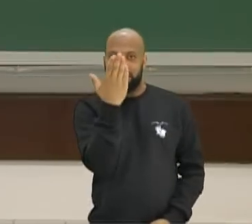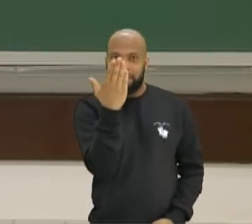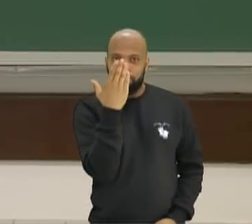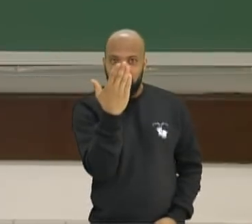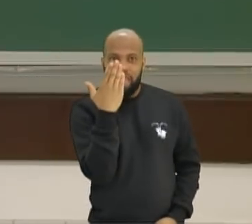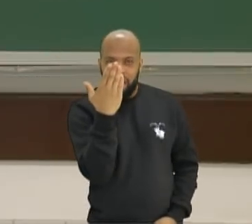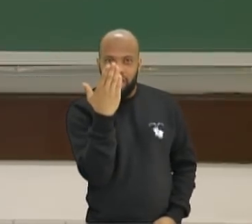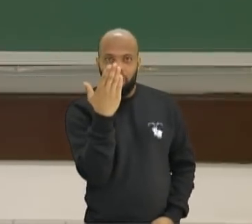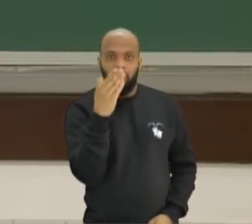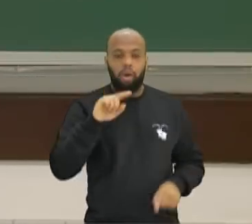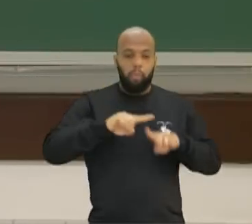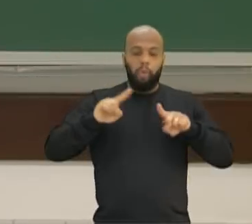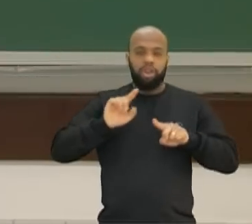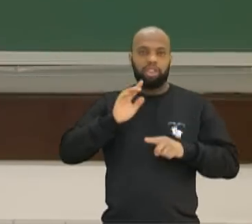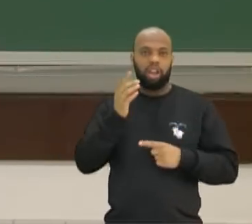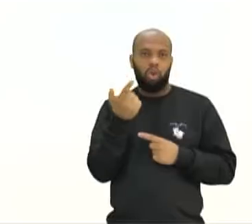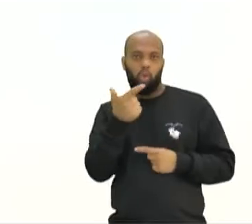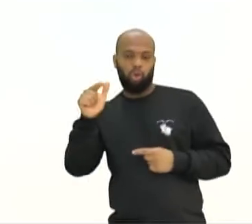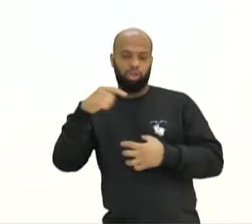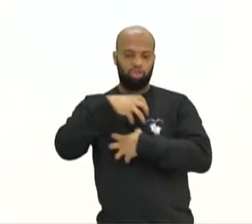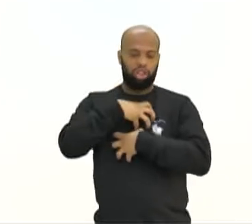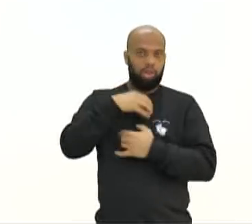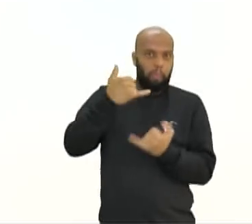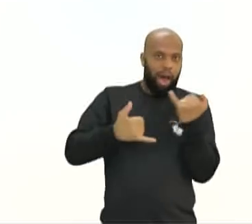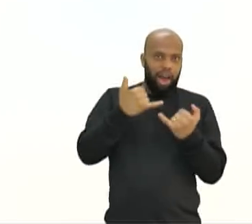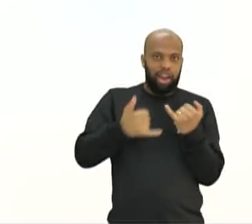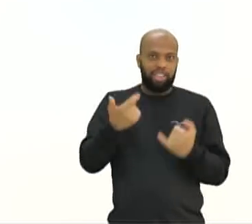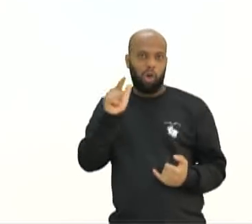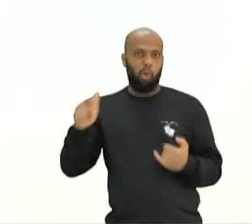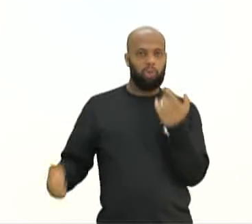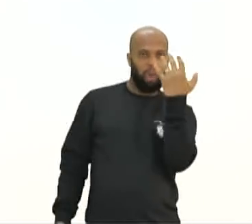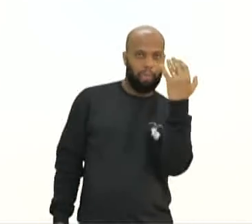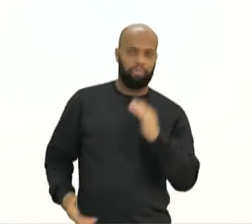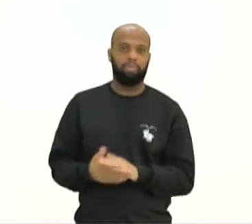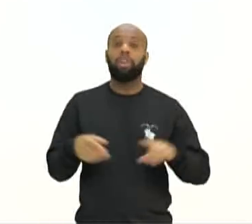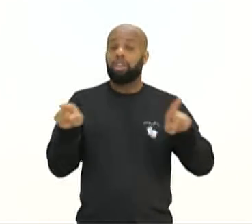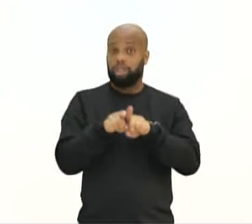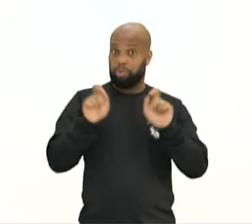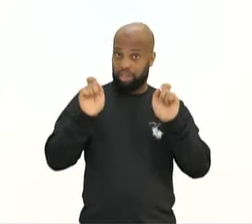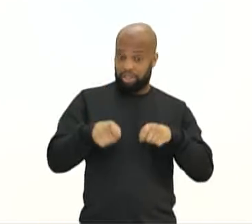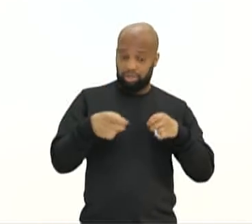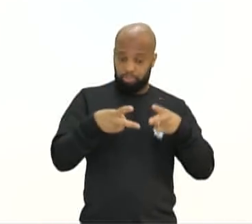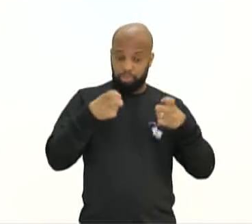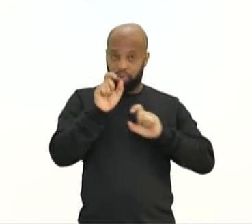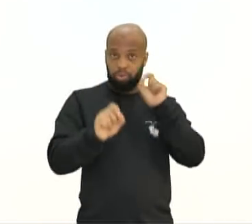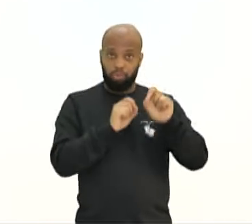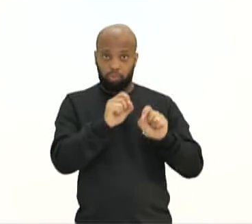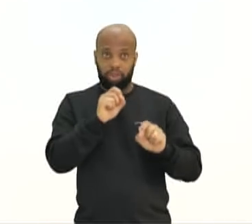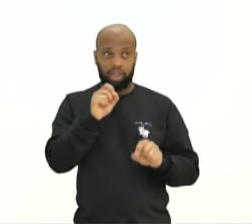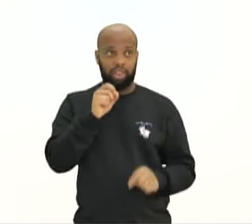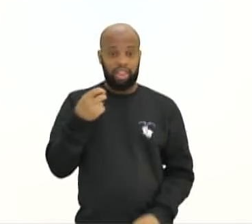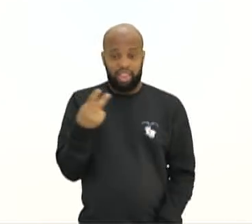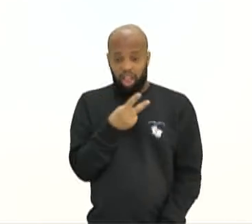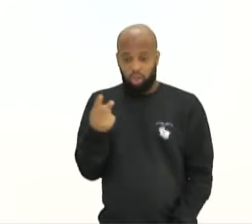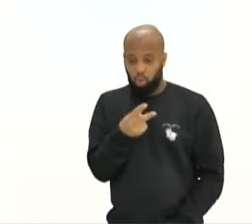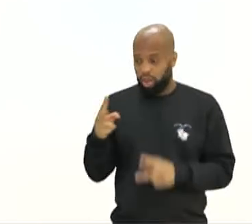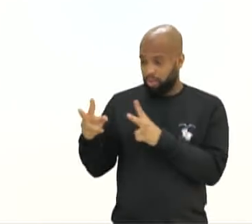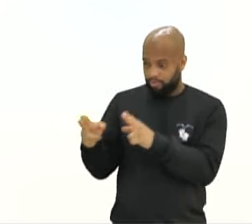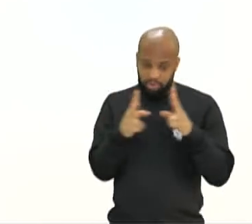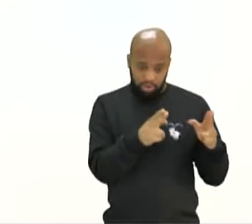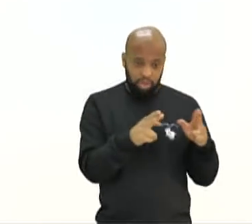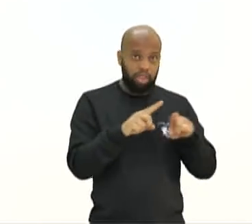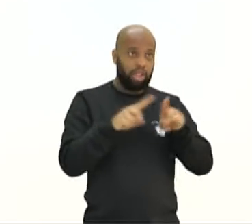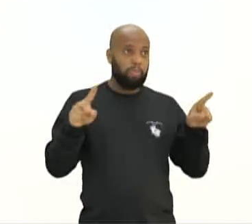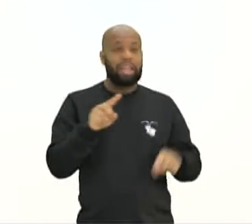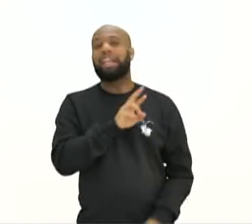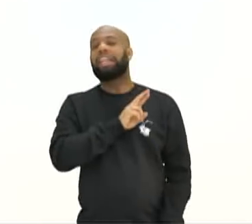vai mostrar de outra forma, então ela acaba ficando canhota. Uma das hipóteses que pode ser levantada é de que elas são iguais, mas